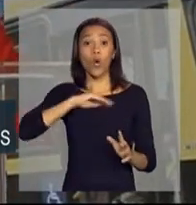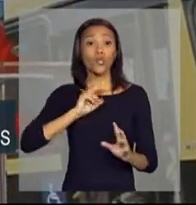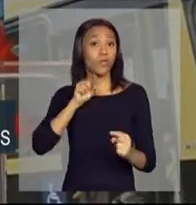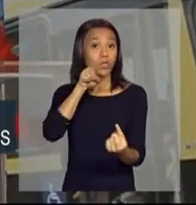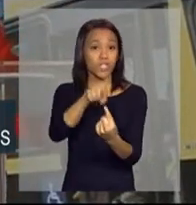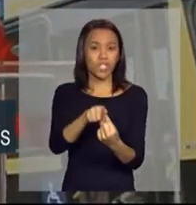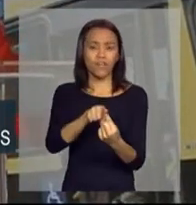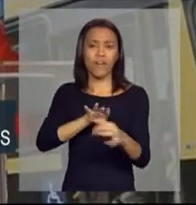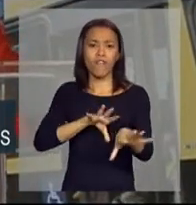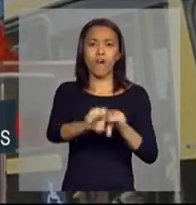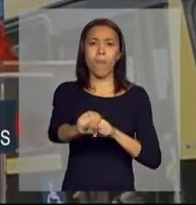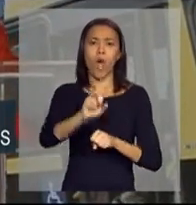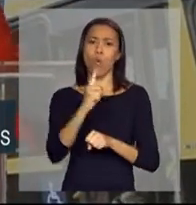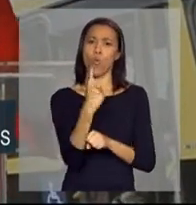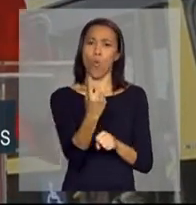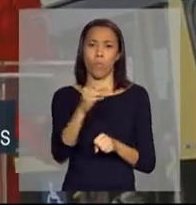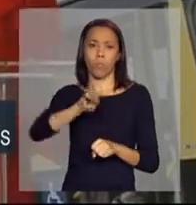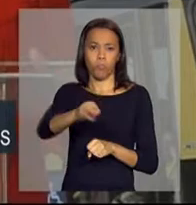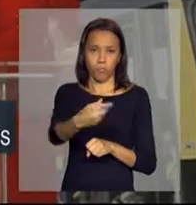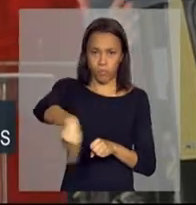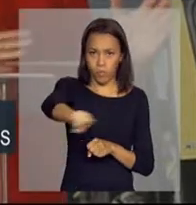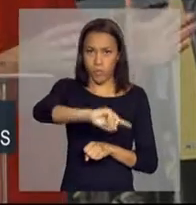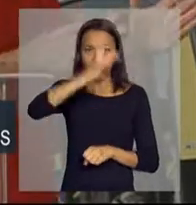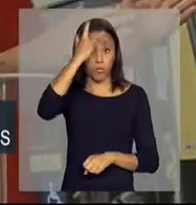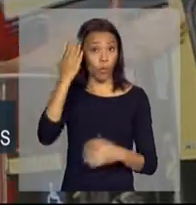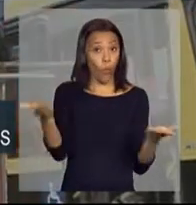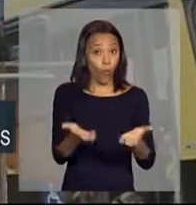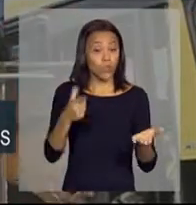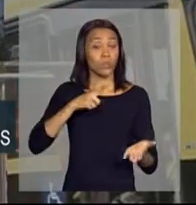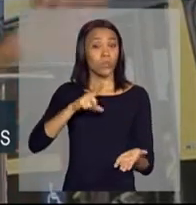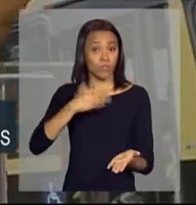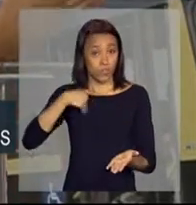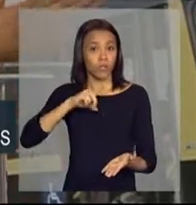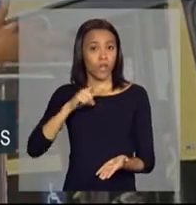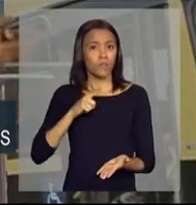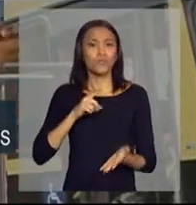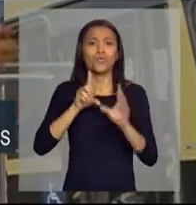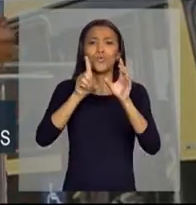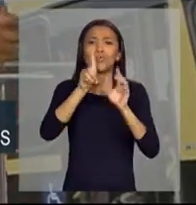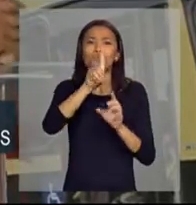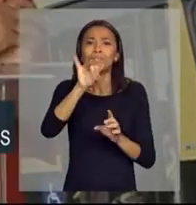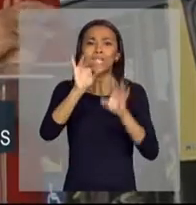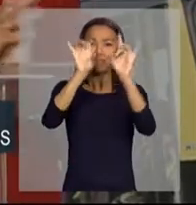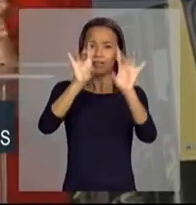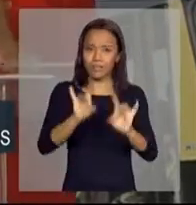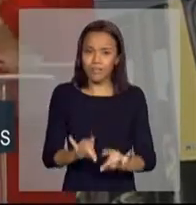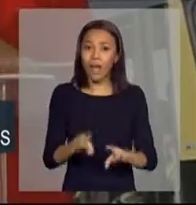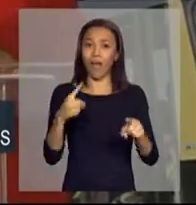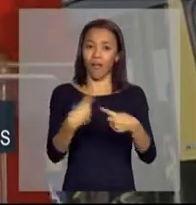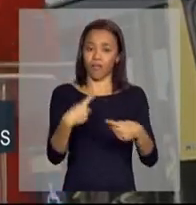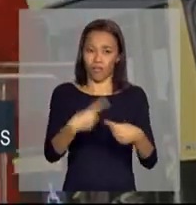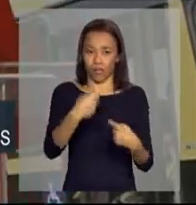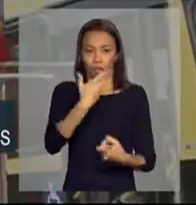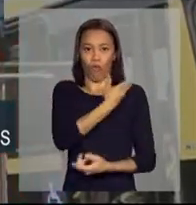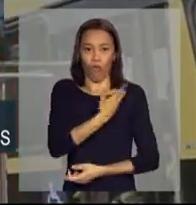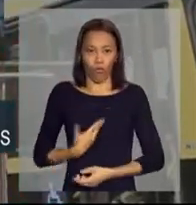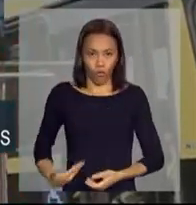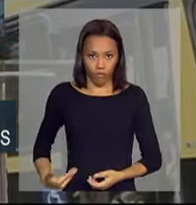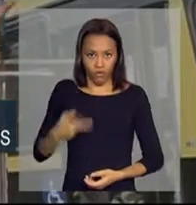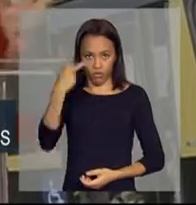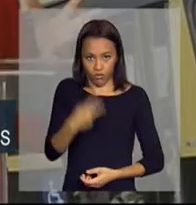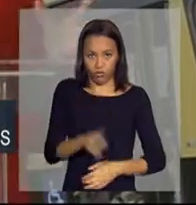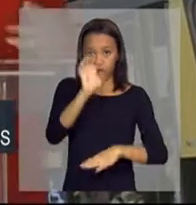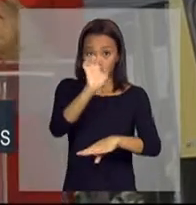de pessoas. Hoje, nós tivemos aqui um momento especial, porque o governo do Estado do Rio Grande do